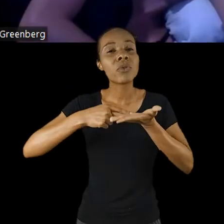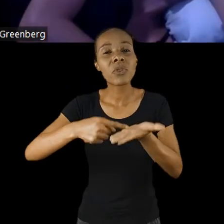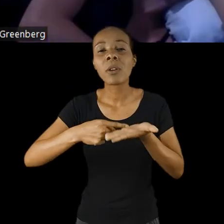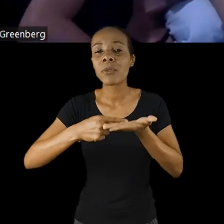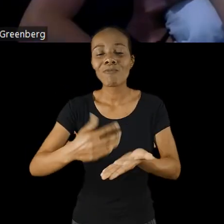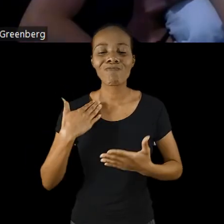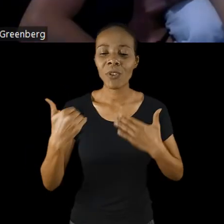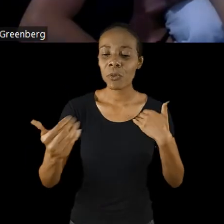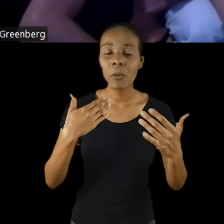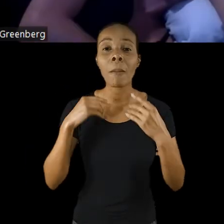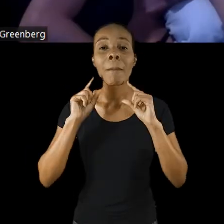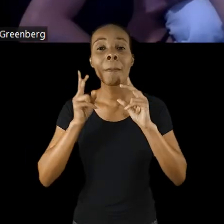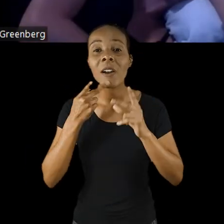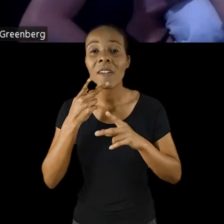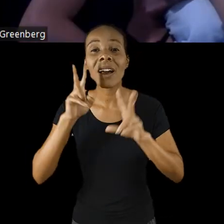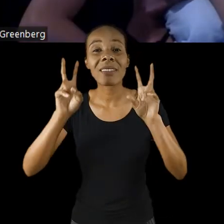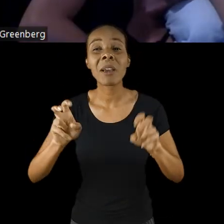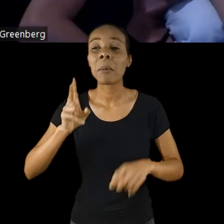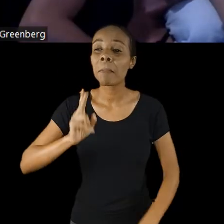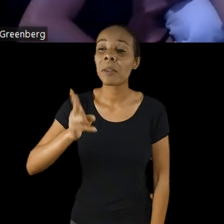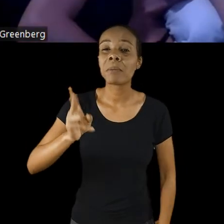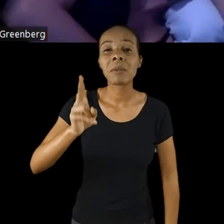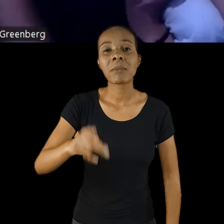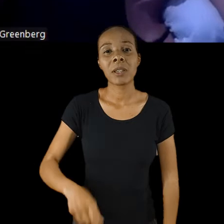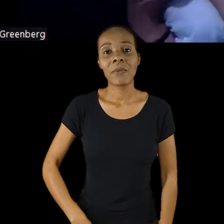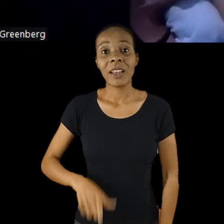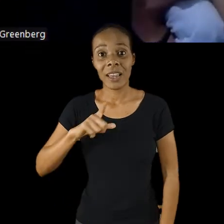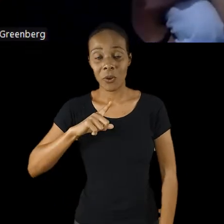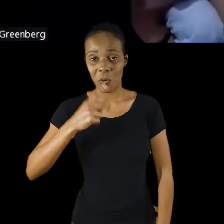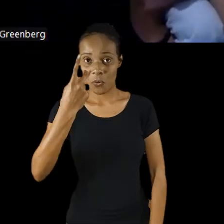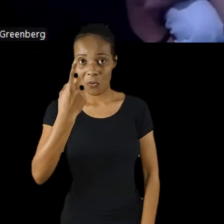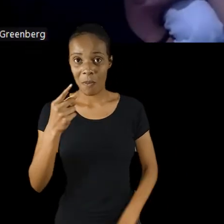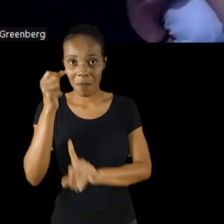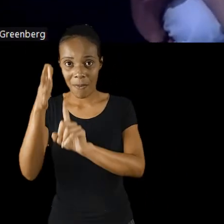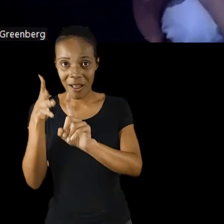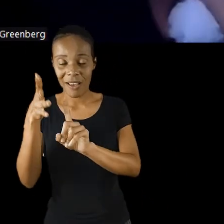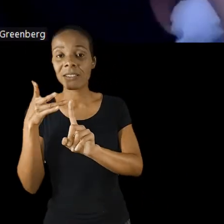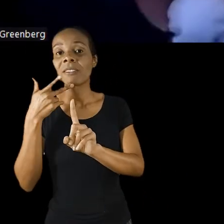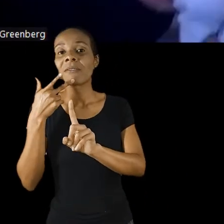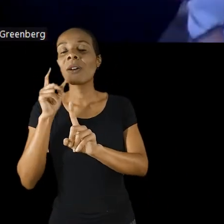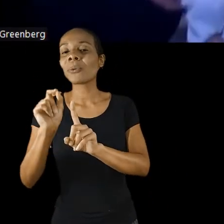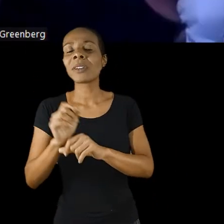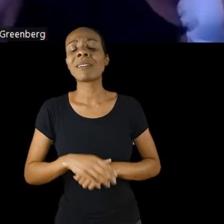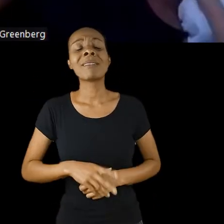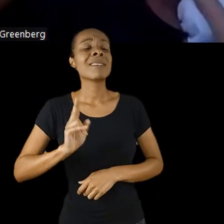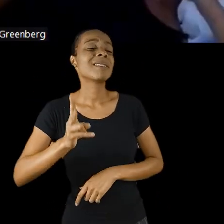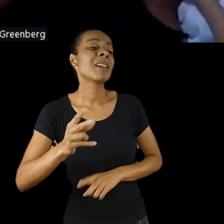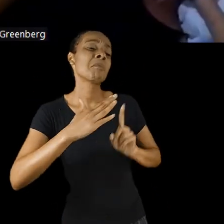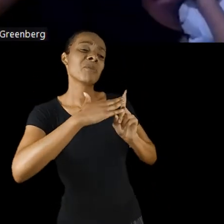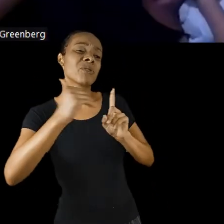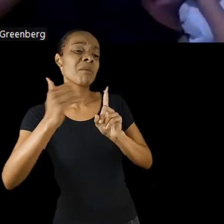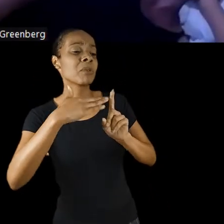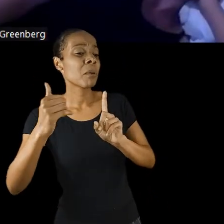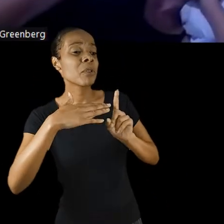fala sempre me chamam para falar da mesma coisa, saca? Tipo, não, a gente é muito mais do que